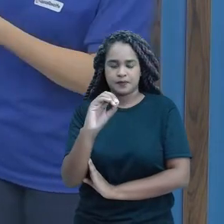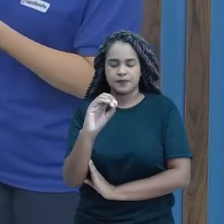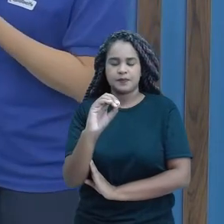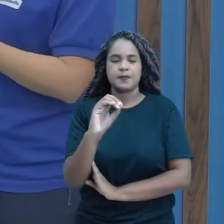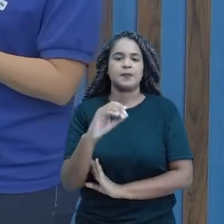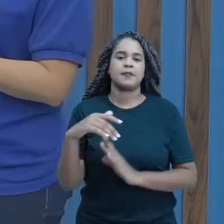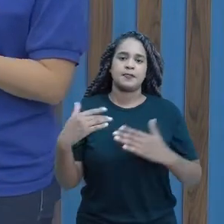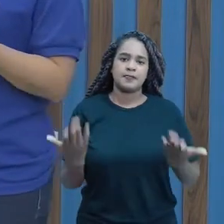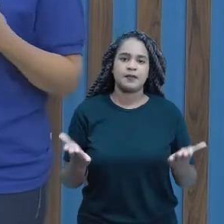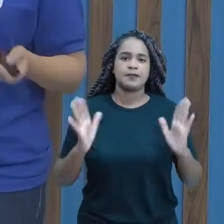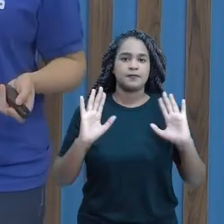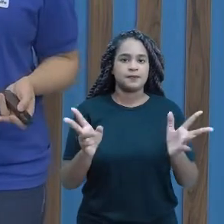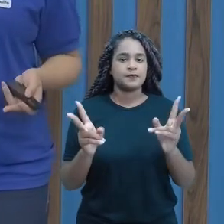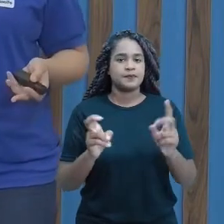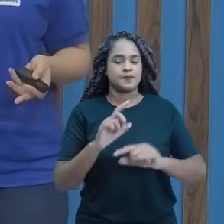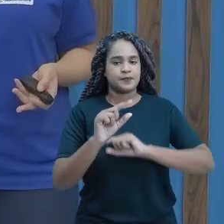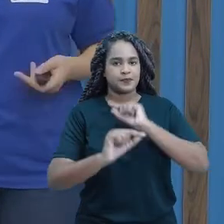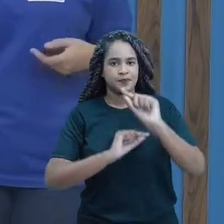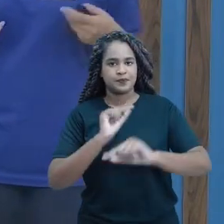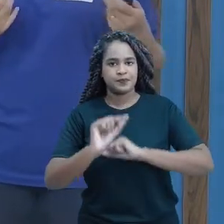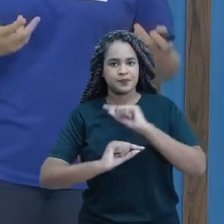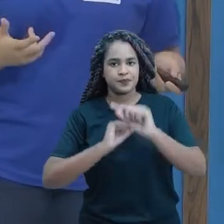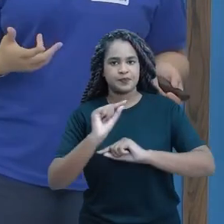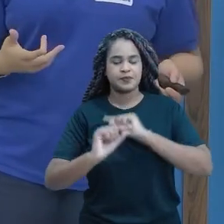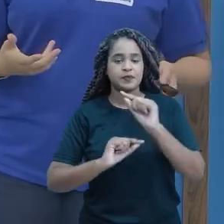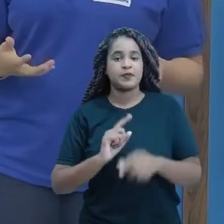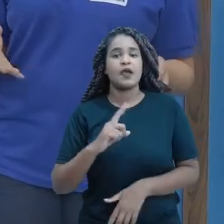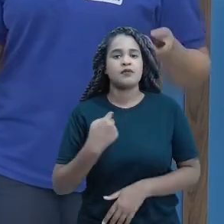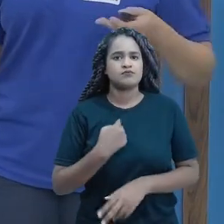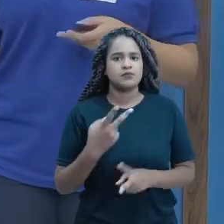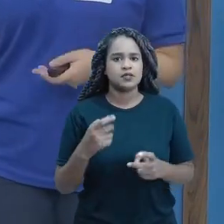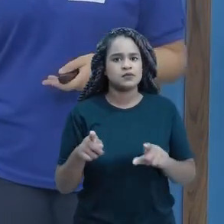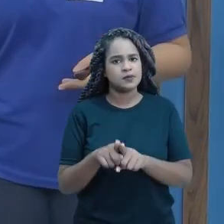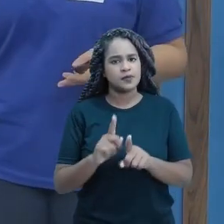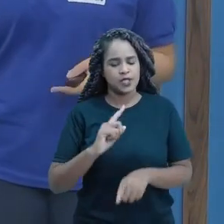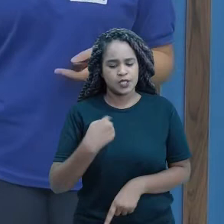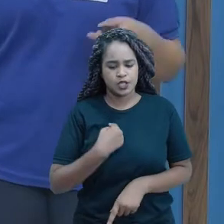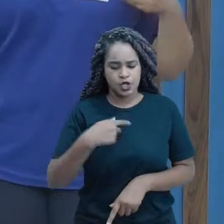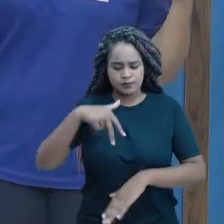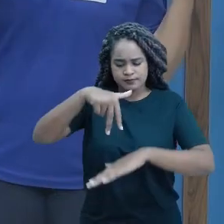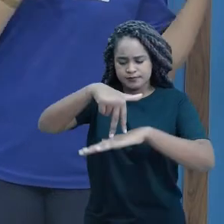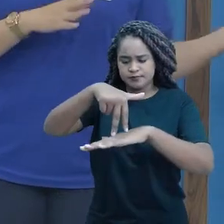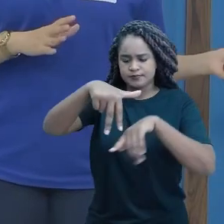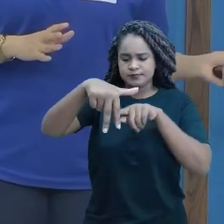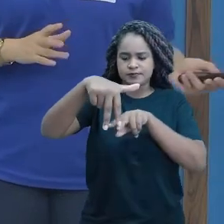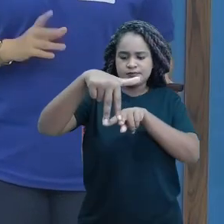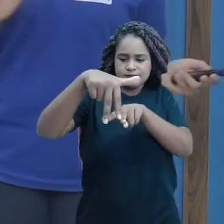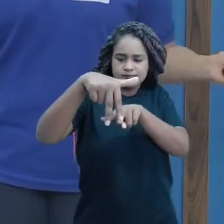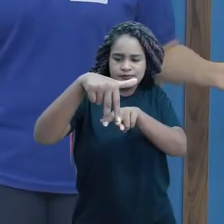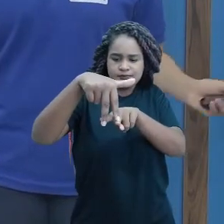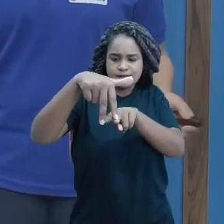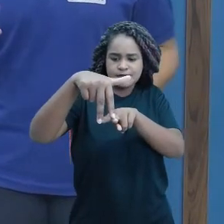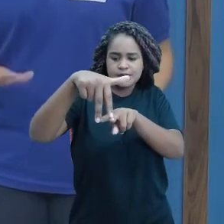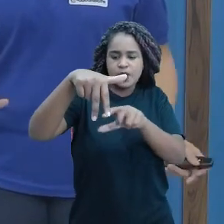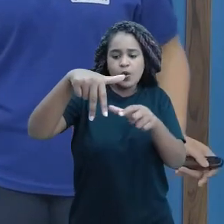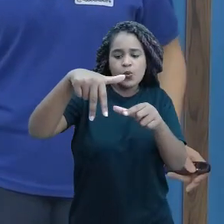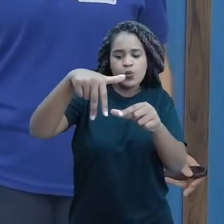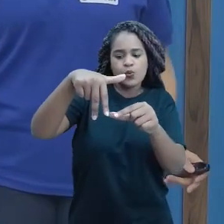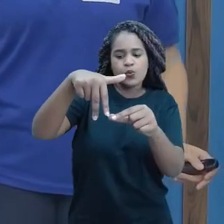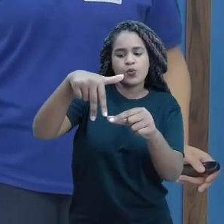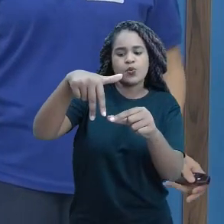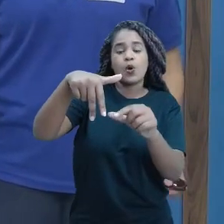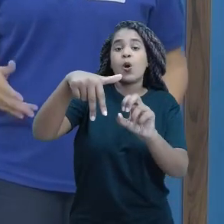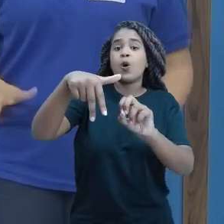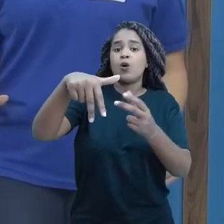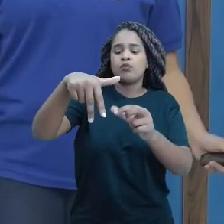já começa a perceber, isso acontece no nosso dia a dia, né? A nossa sombra ou é menorzinha ou é maior. Eu nunca percebi a minha sombra do